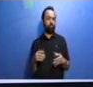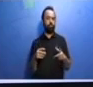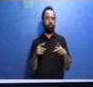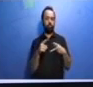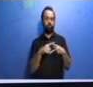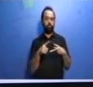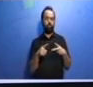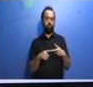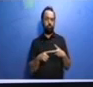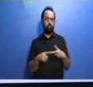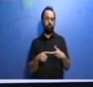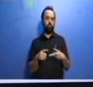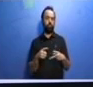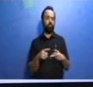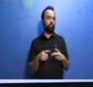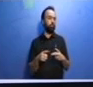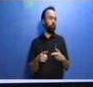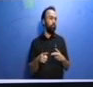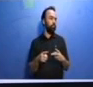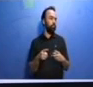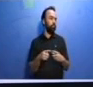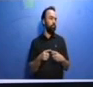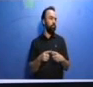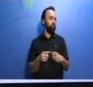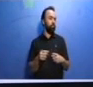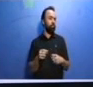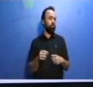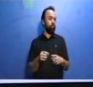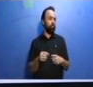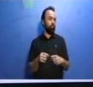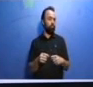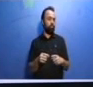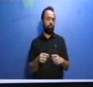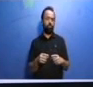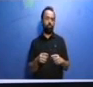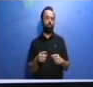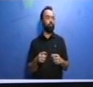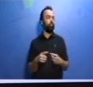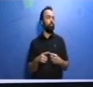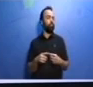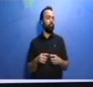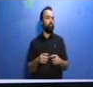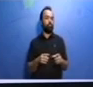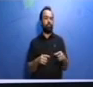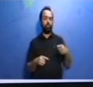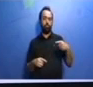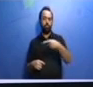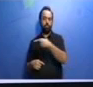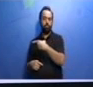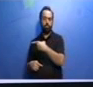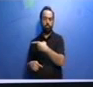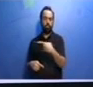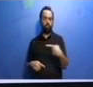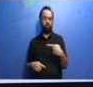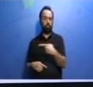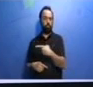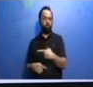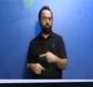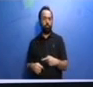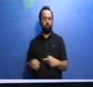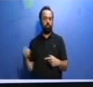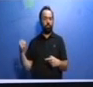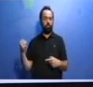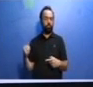irreversível. Ela vai ser irreversível quando apenas ocorre no sentido da transformação dos